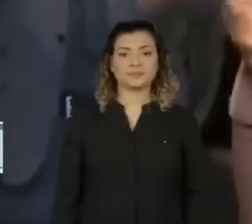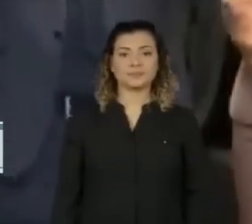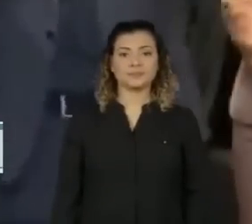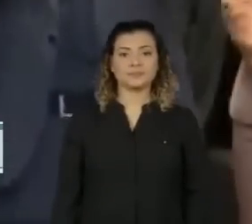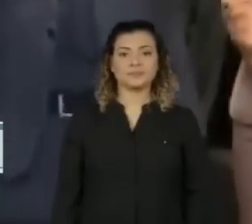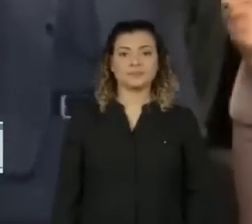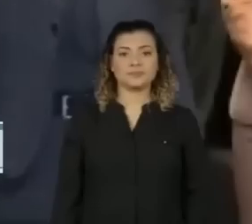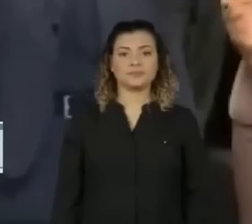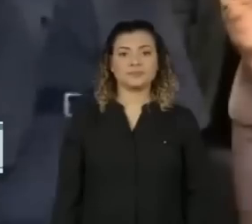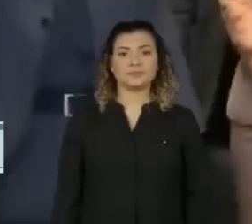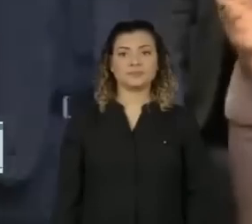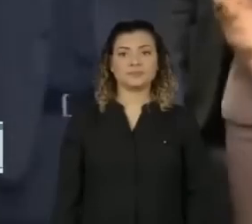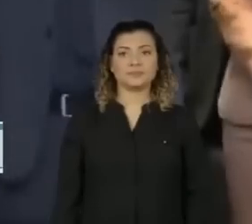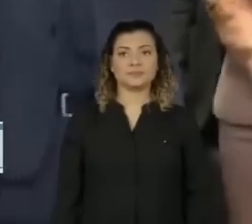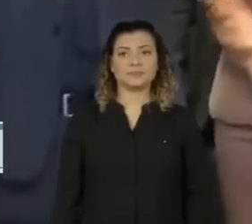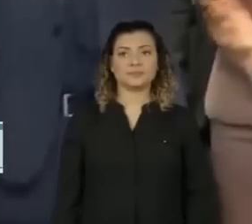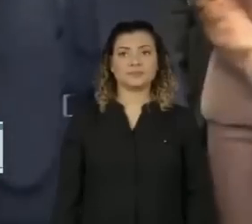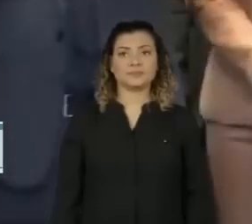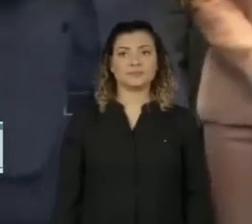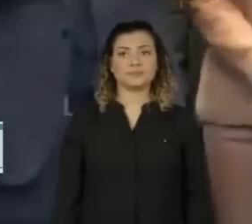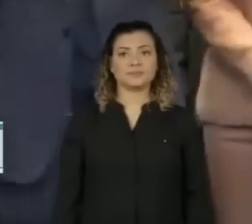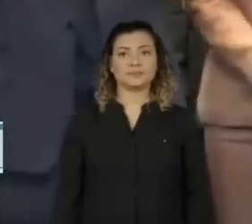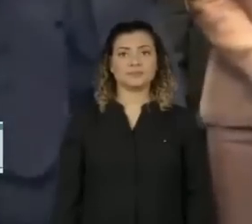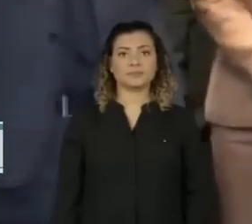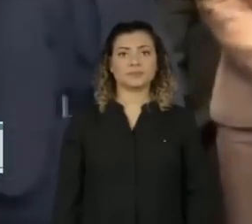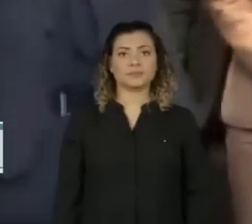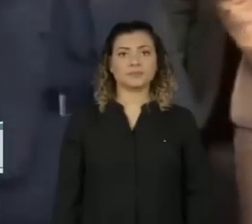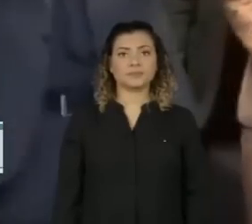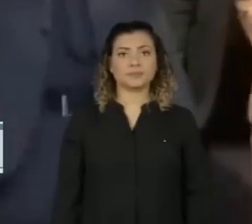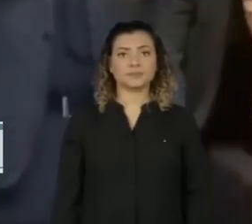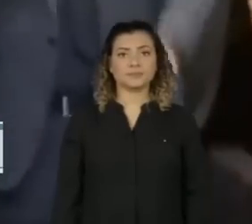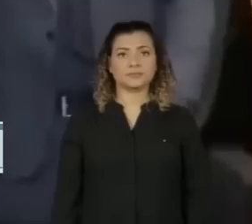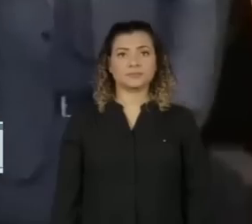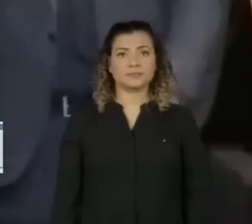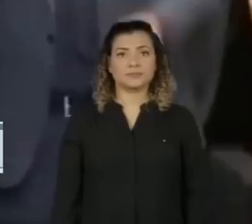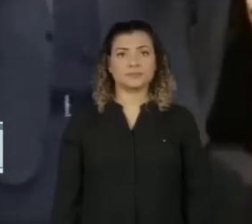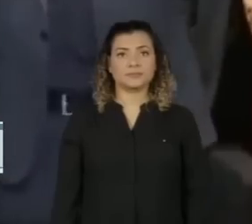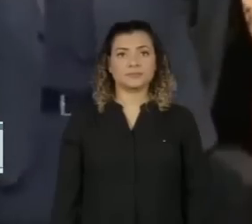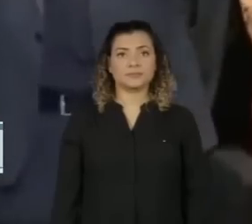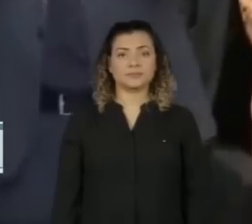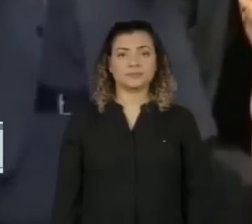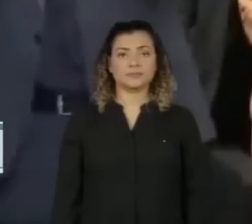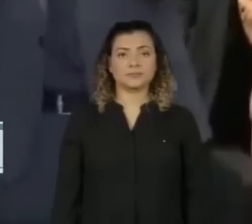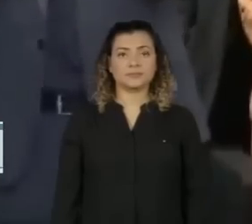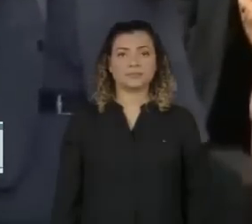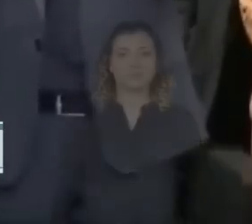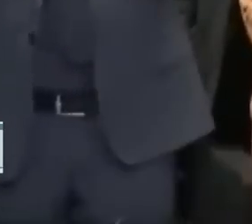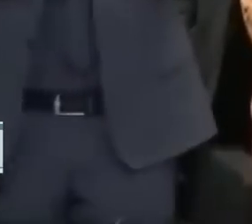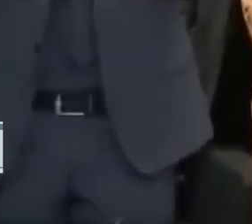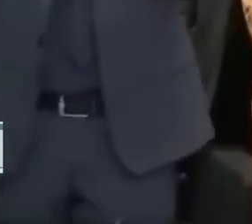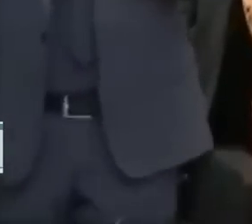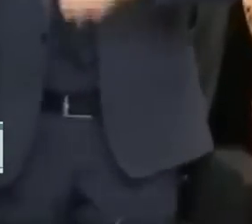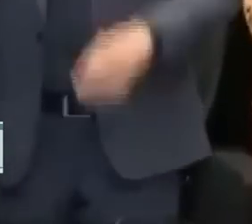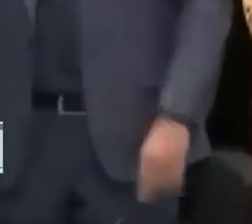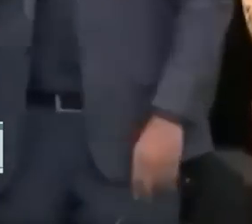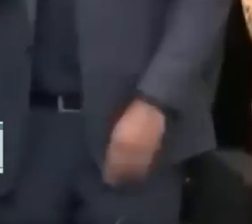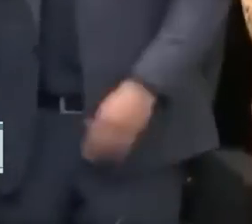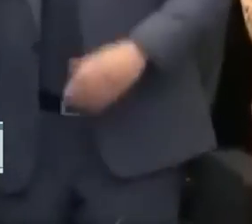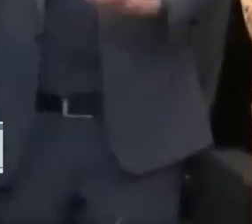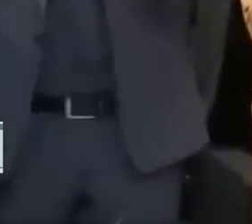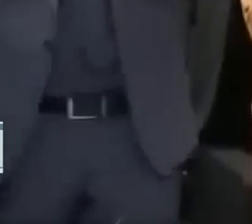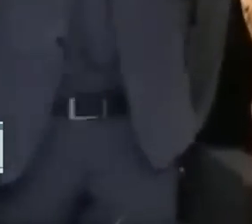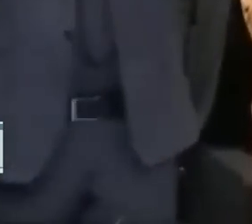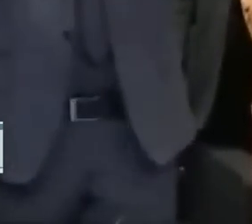nenhuma cartinha para falar que defendemos a democracia, que queremos cada vez mais nós cumprir